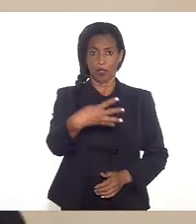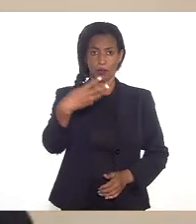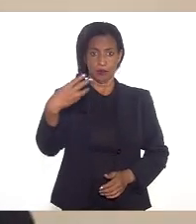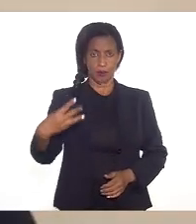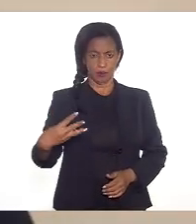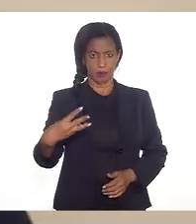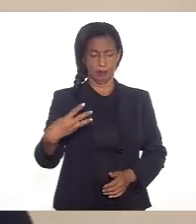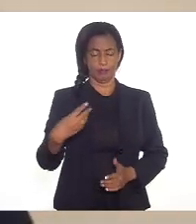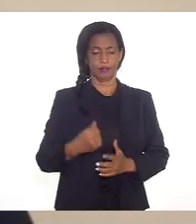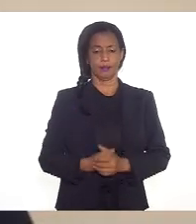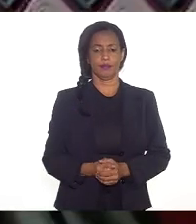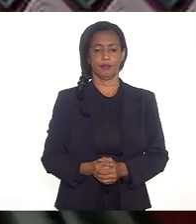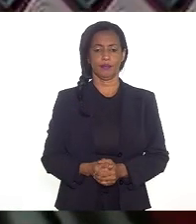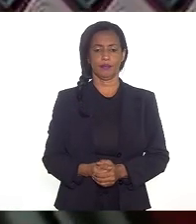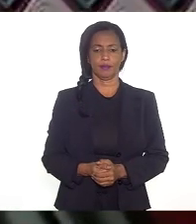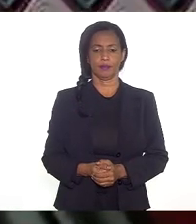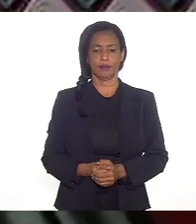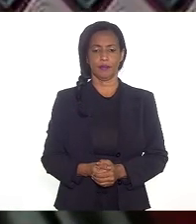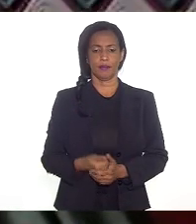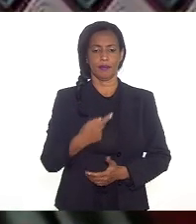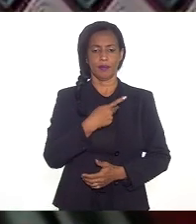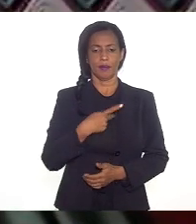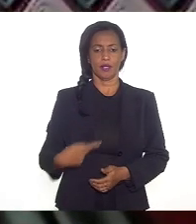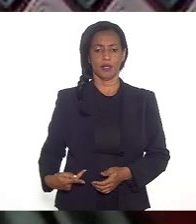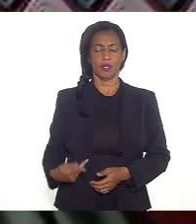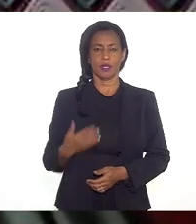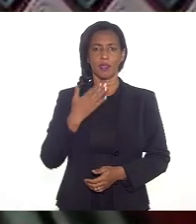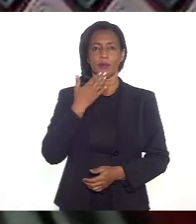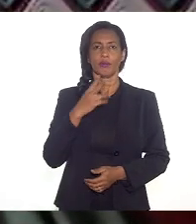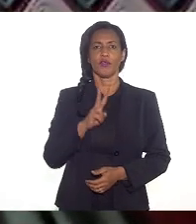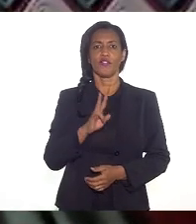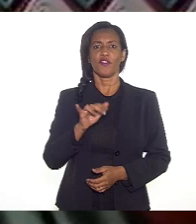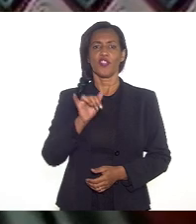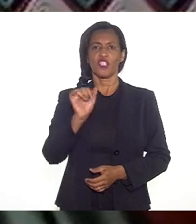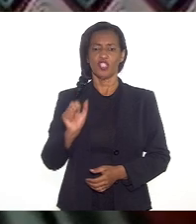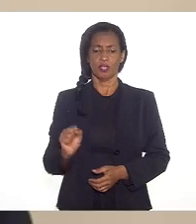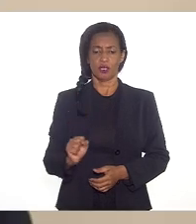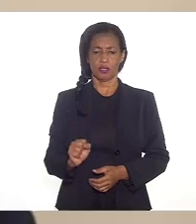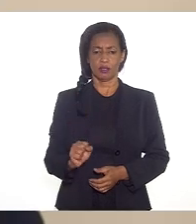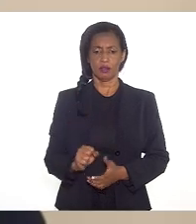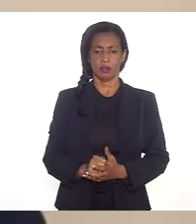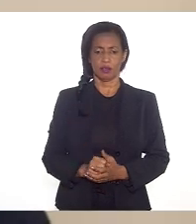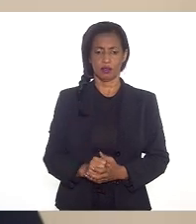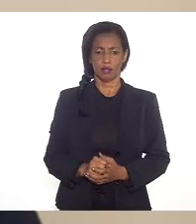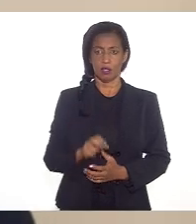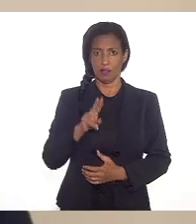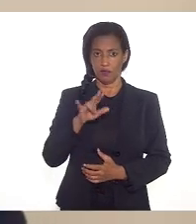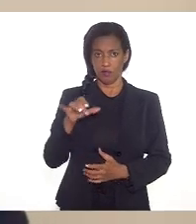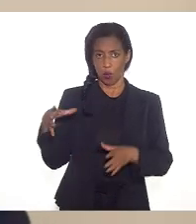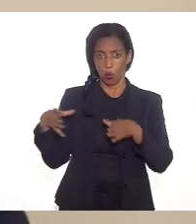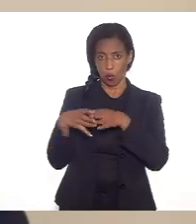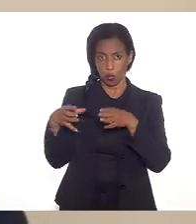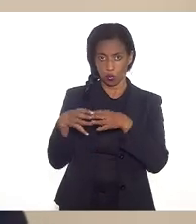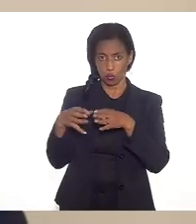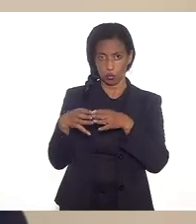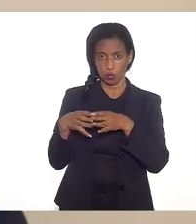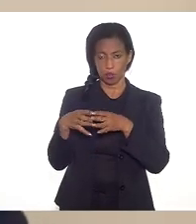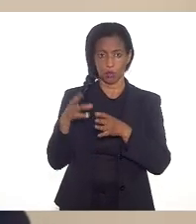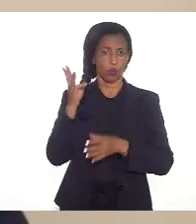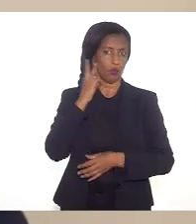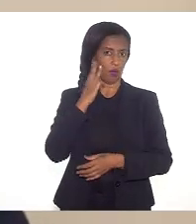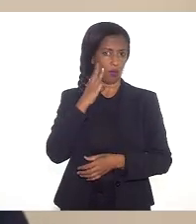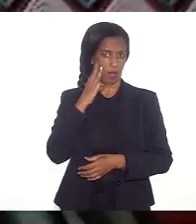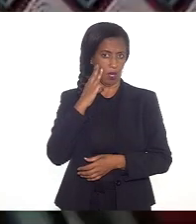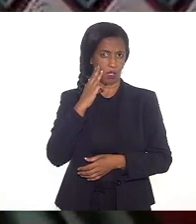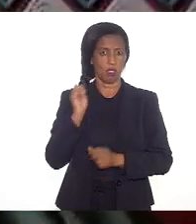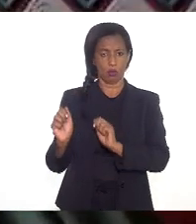pauta. Presidente, eu gostaria de pedido pedir de vista. Então, Vossa Excelência pede vista conjunta com o deputado Valdec Carneiro.